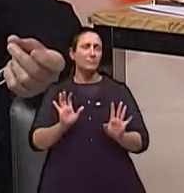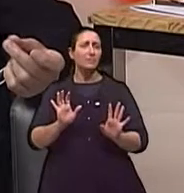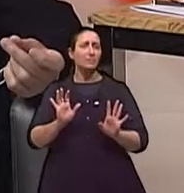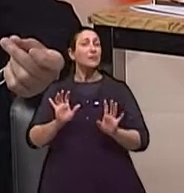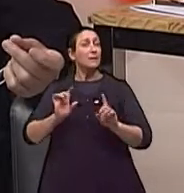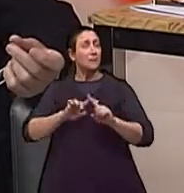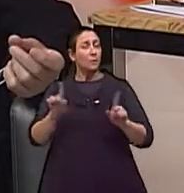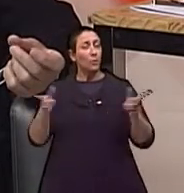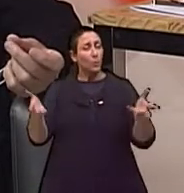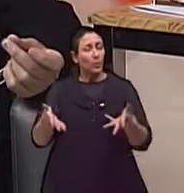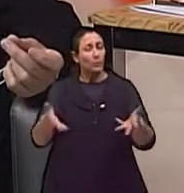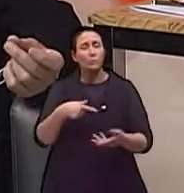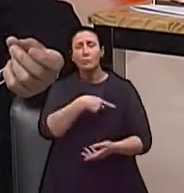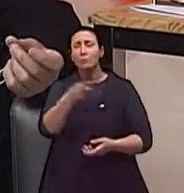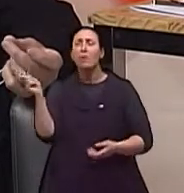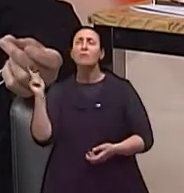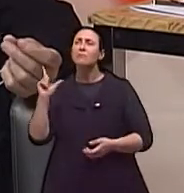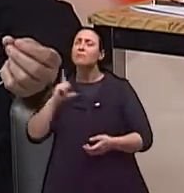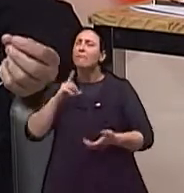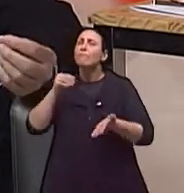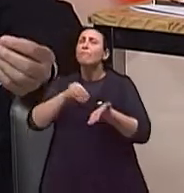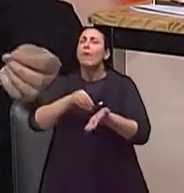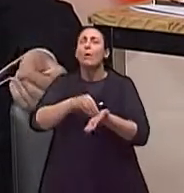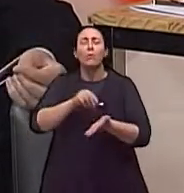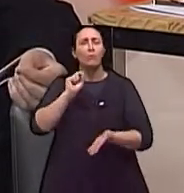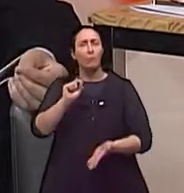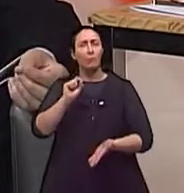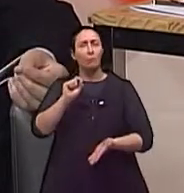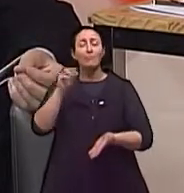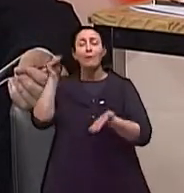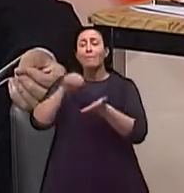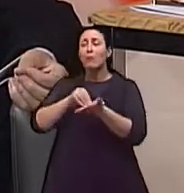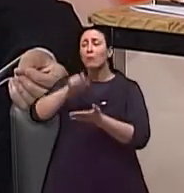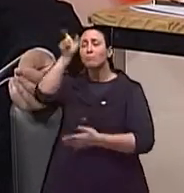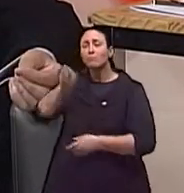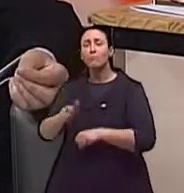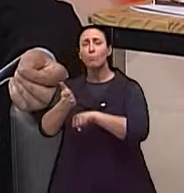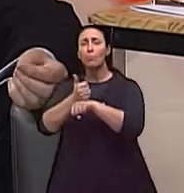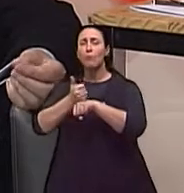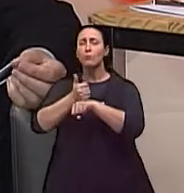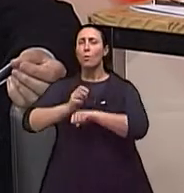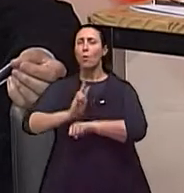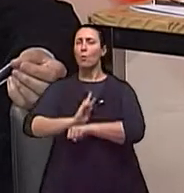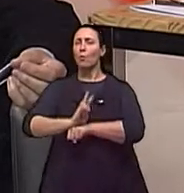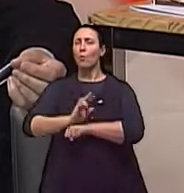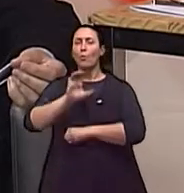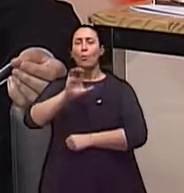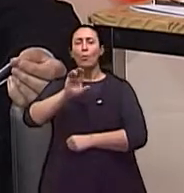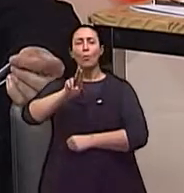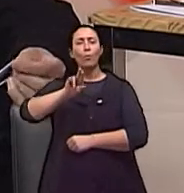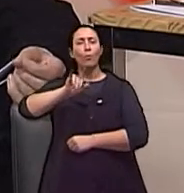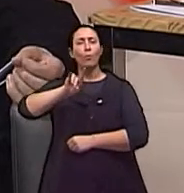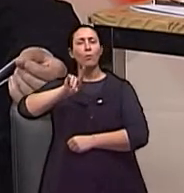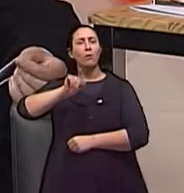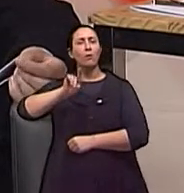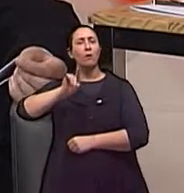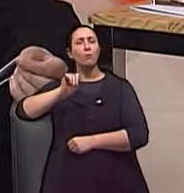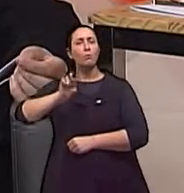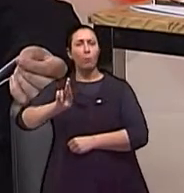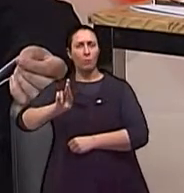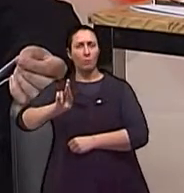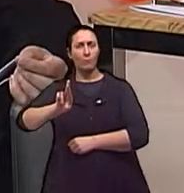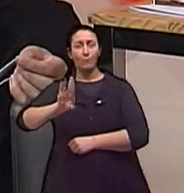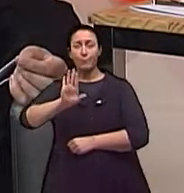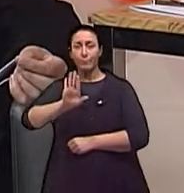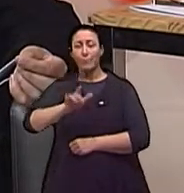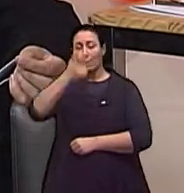carência cada vez maior de cuidadores a Gaúcha mulher gaúcha ela vive 8 anos mais